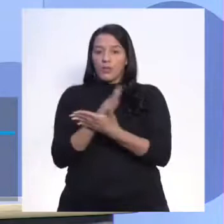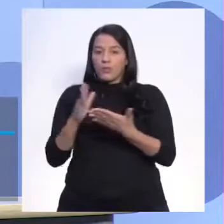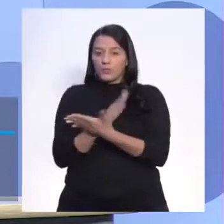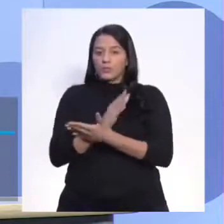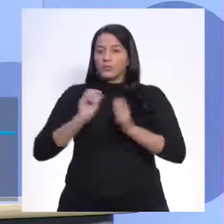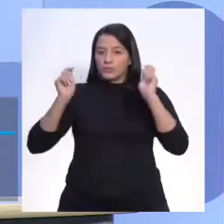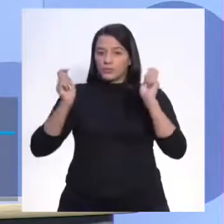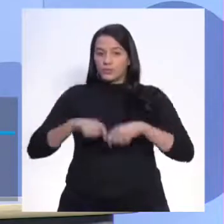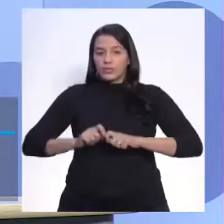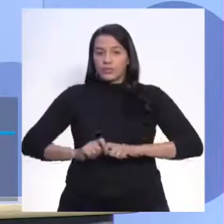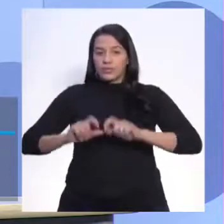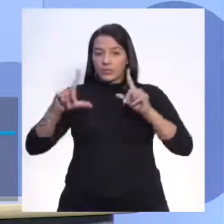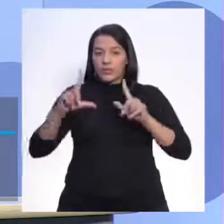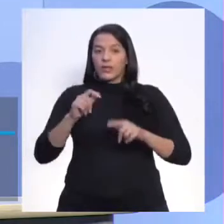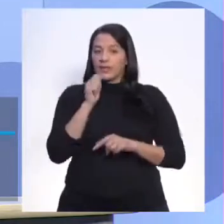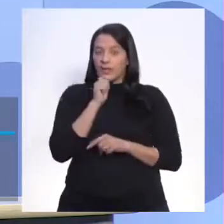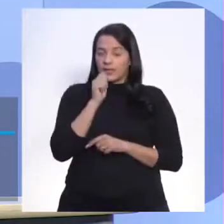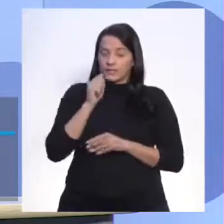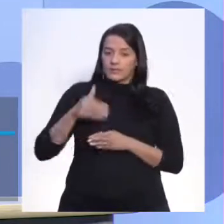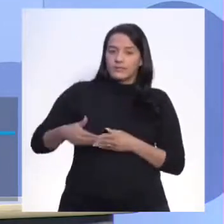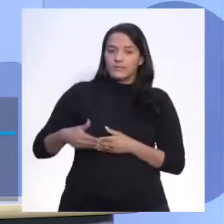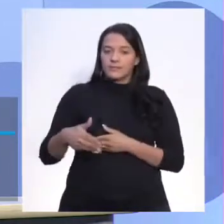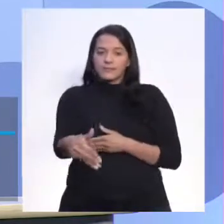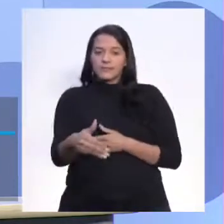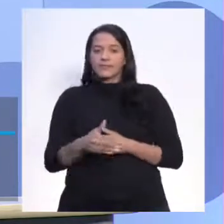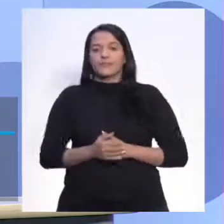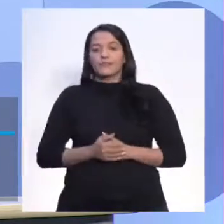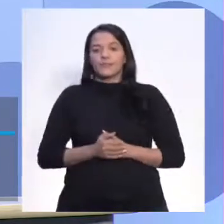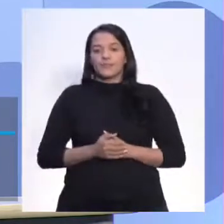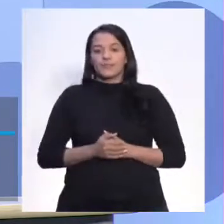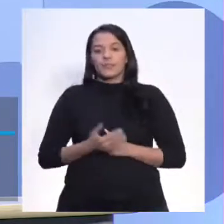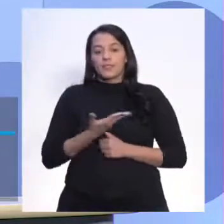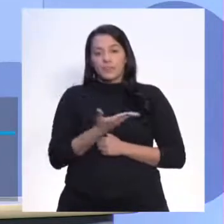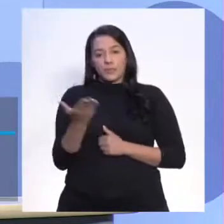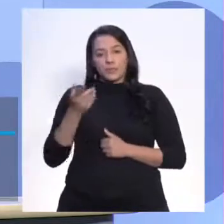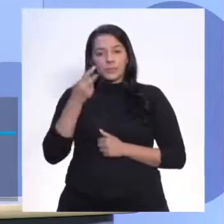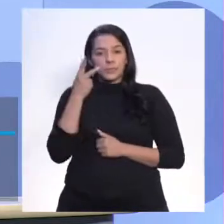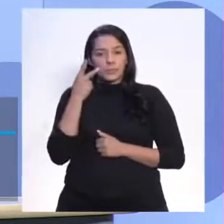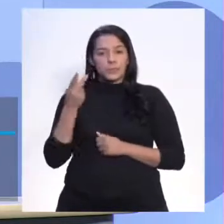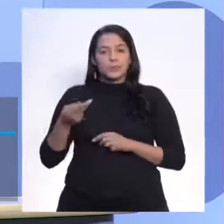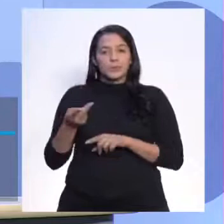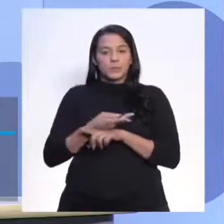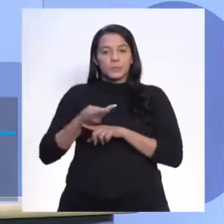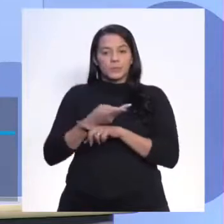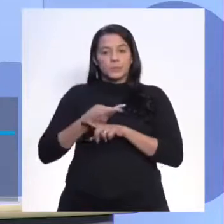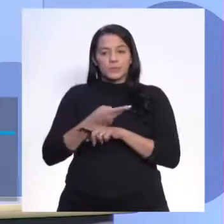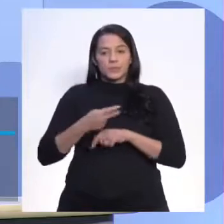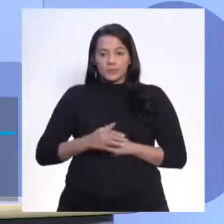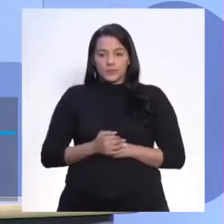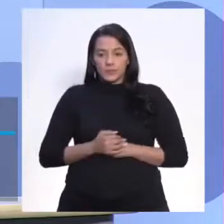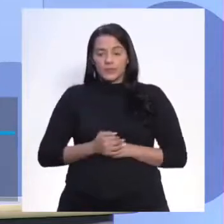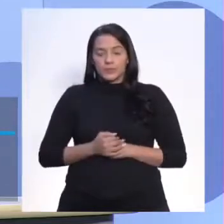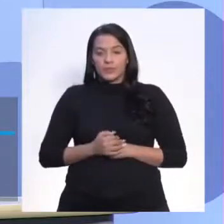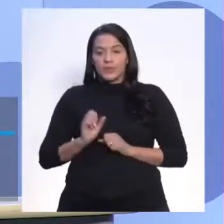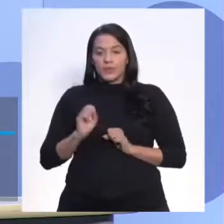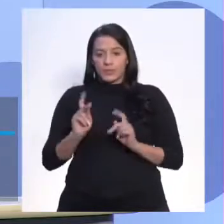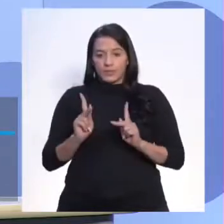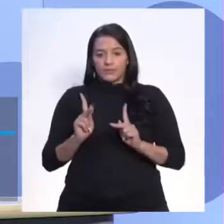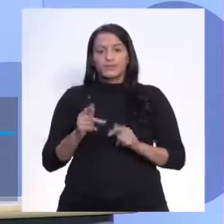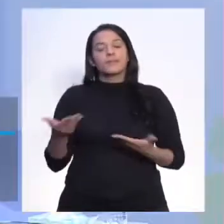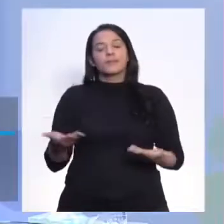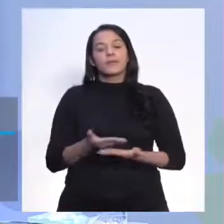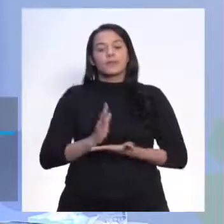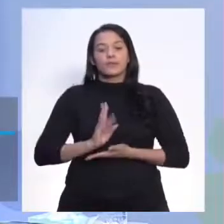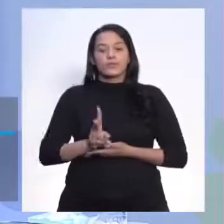estão disponíveis, outras ainda estão para ficar disponíveis, tá? Então, procura lá, conteúdos integrados, ok? Vamos lá, professora